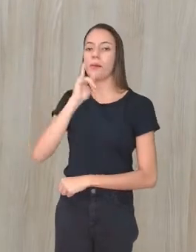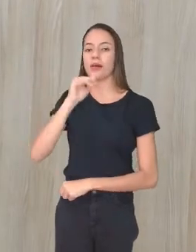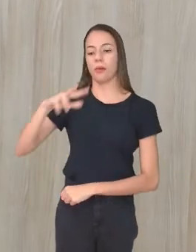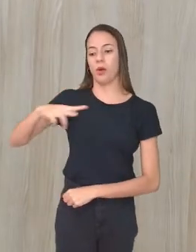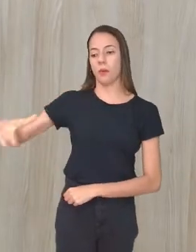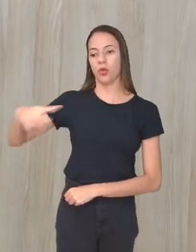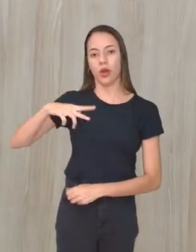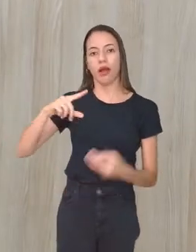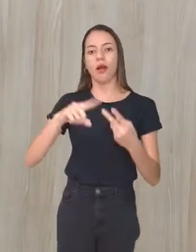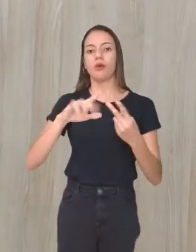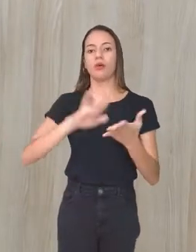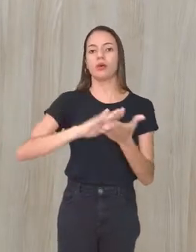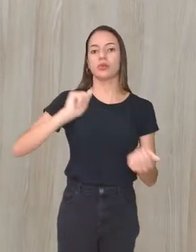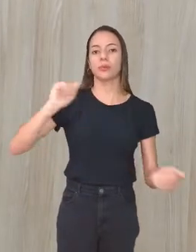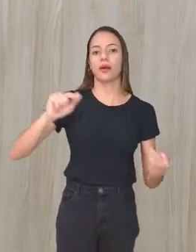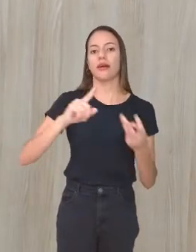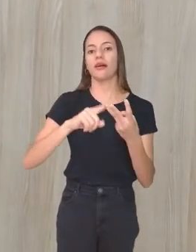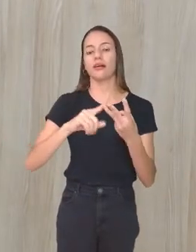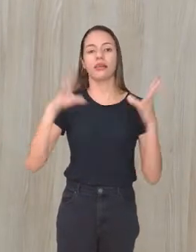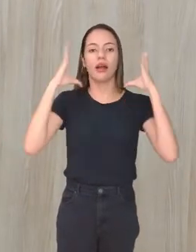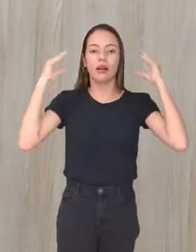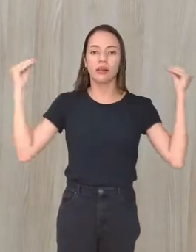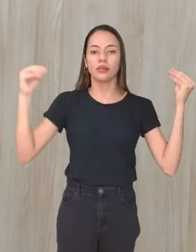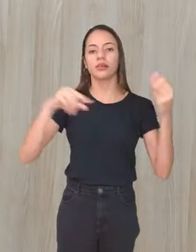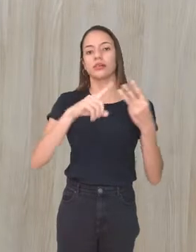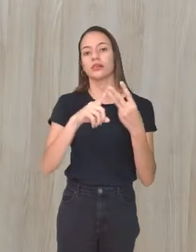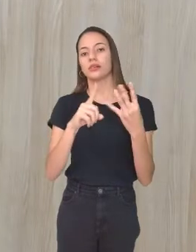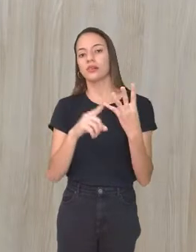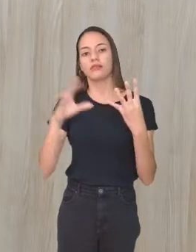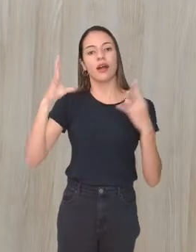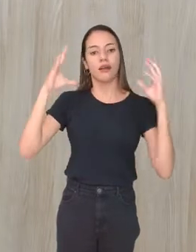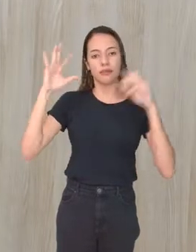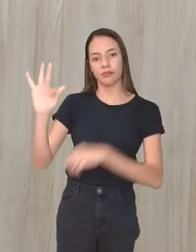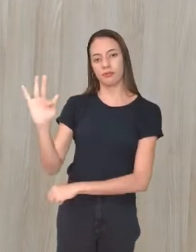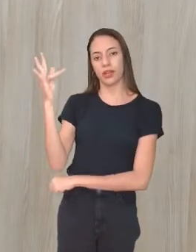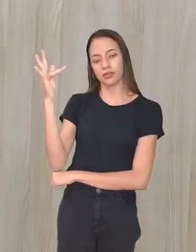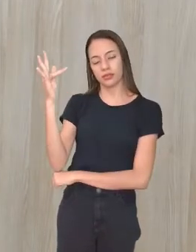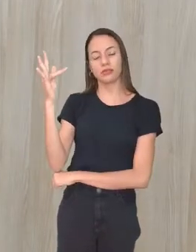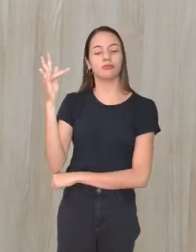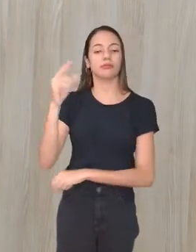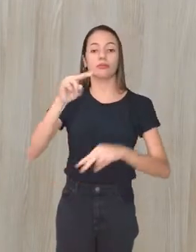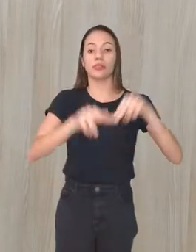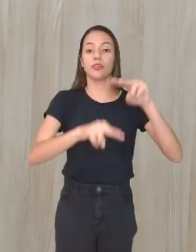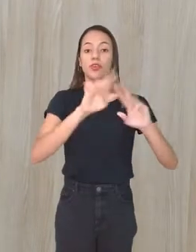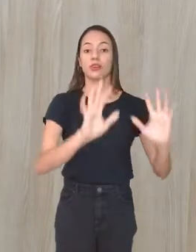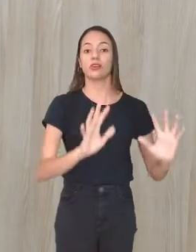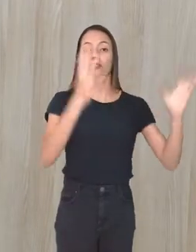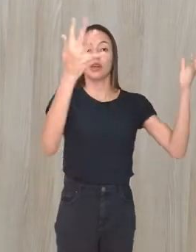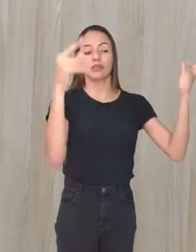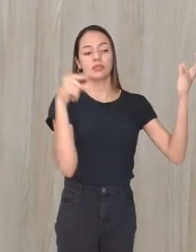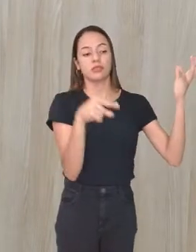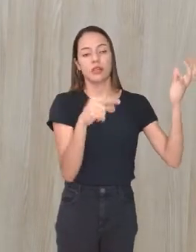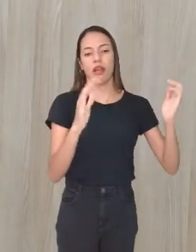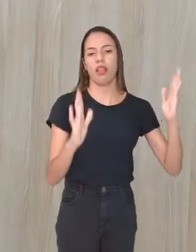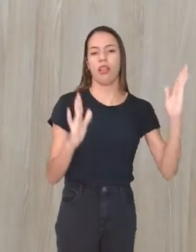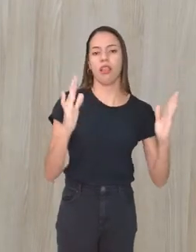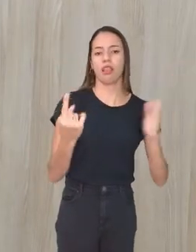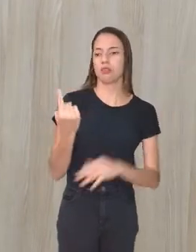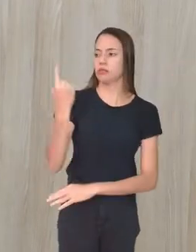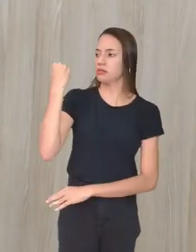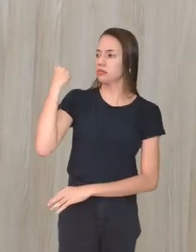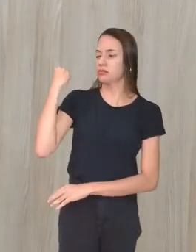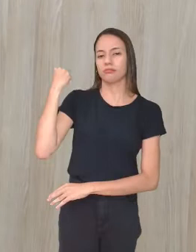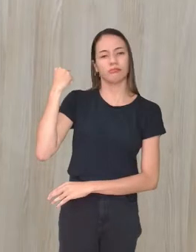também Espanha, Holanda, França. Então, o São João, naquela época,